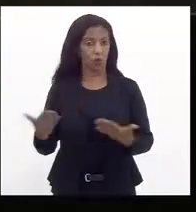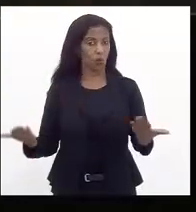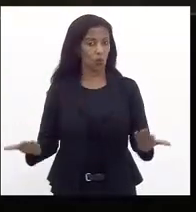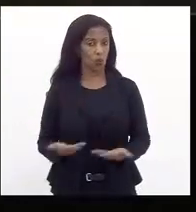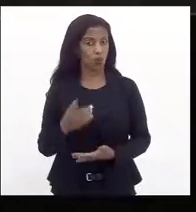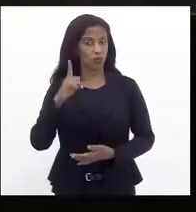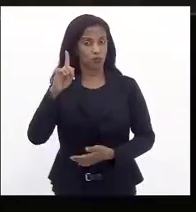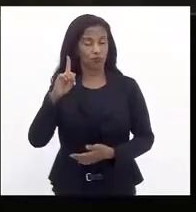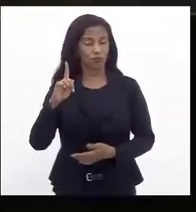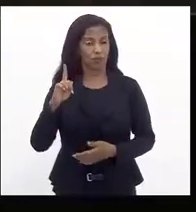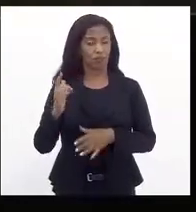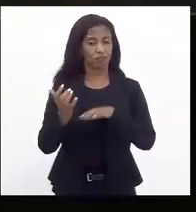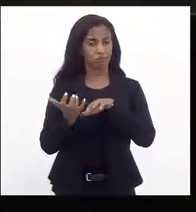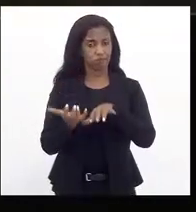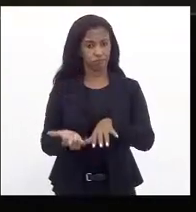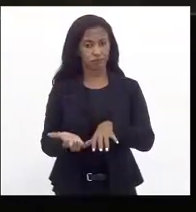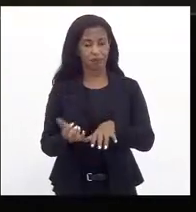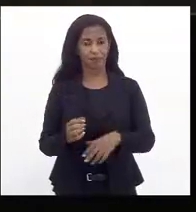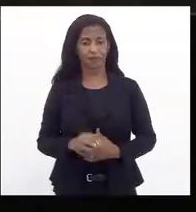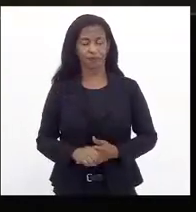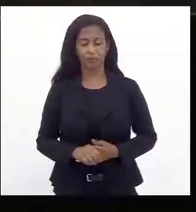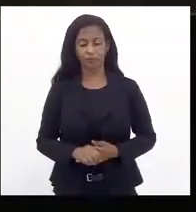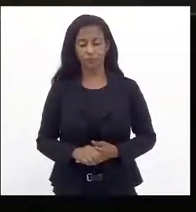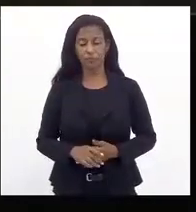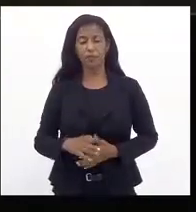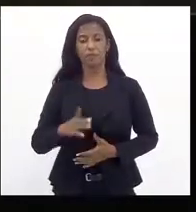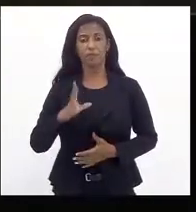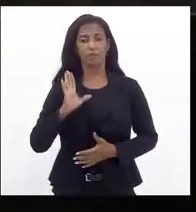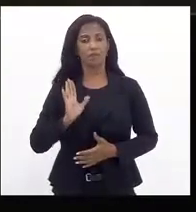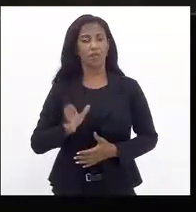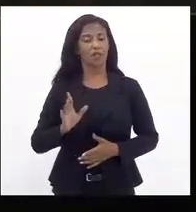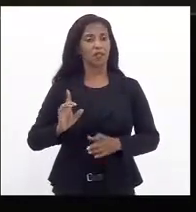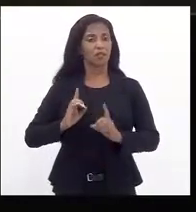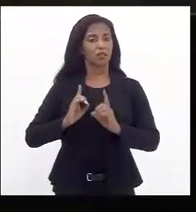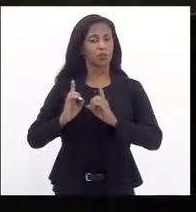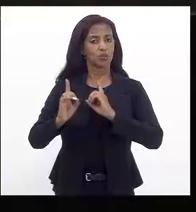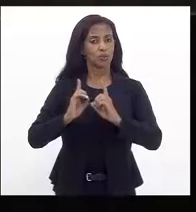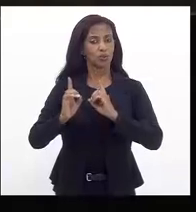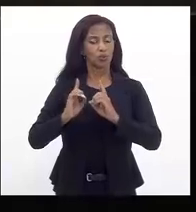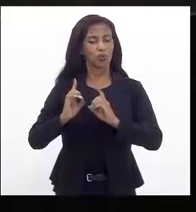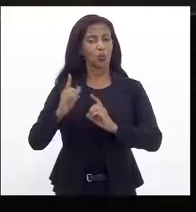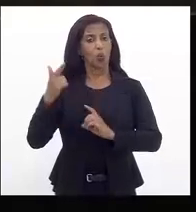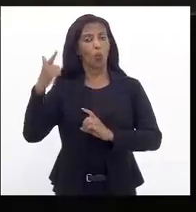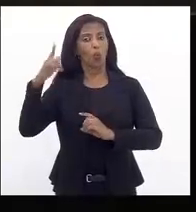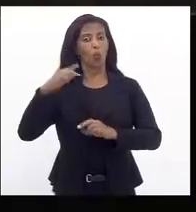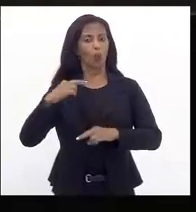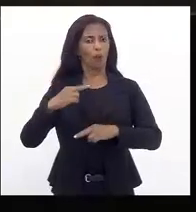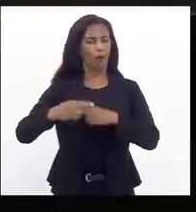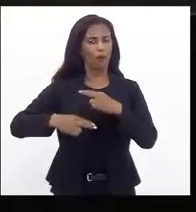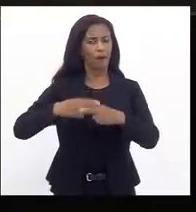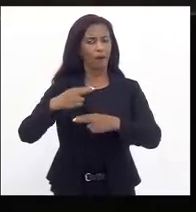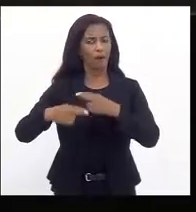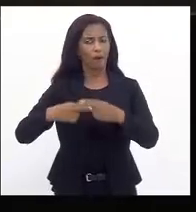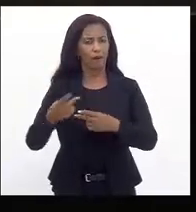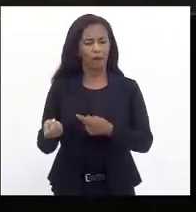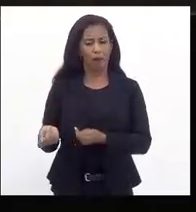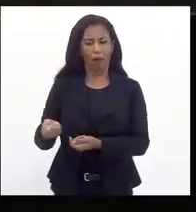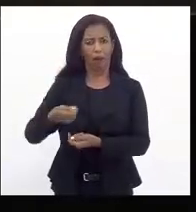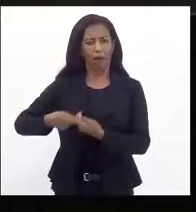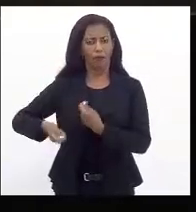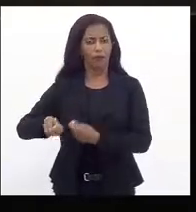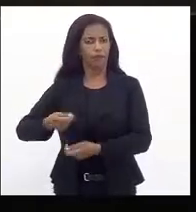lá em Brasília e atualmente está sendo discutida mais uma reforma a reforma